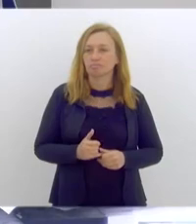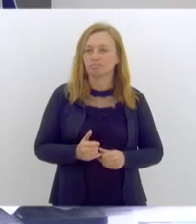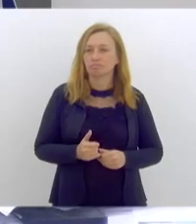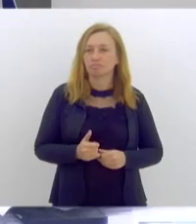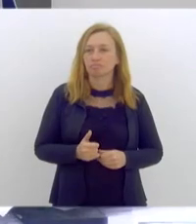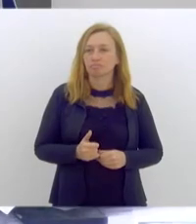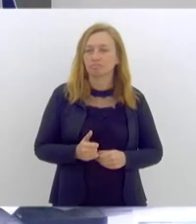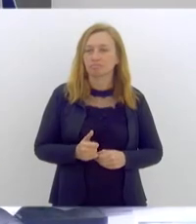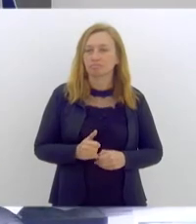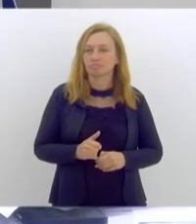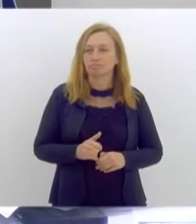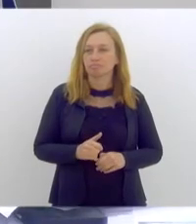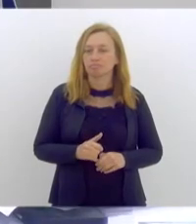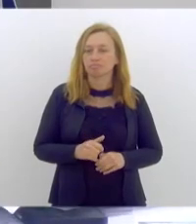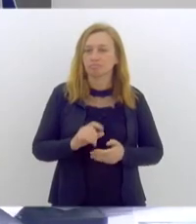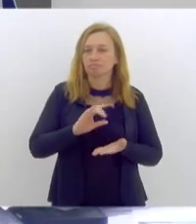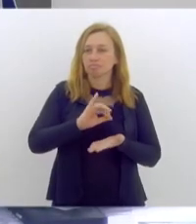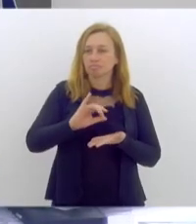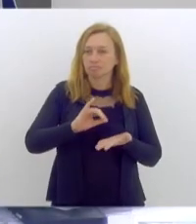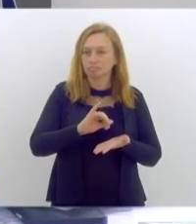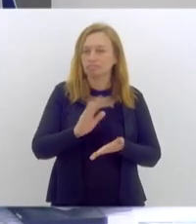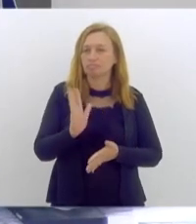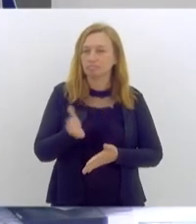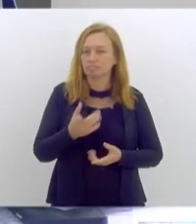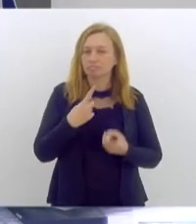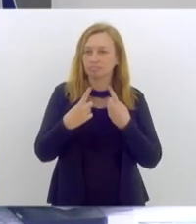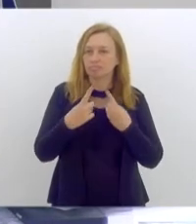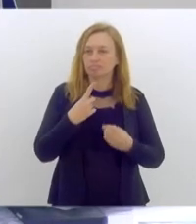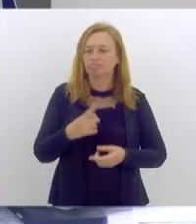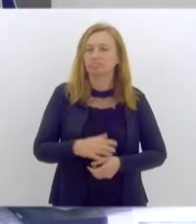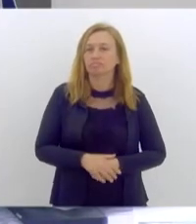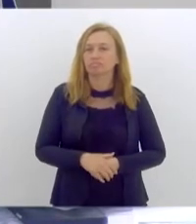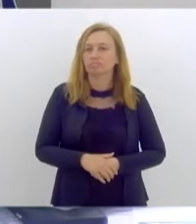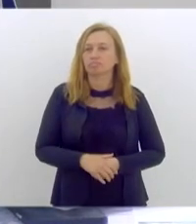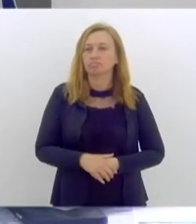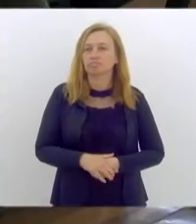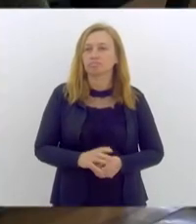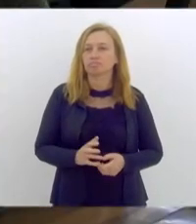outra questão da capitalização que a gente já discutiu